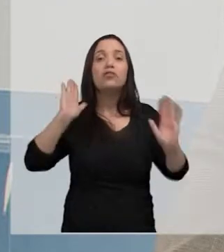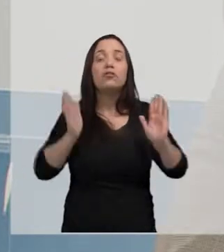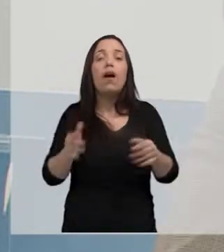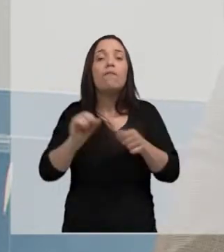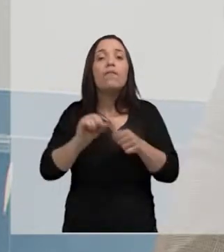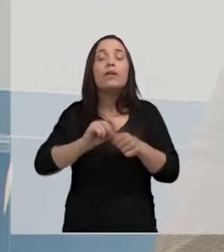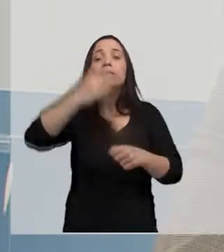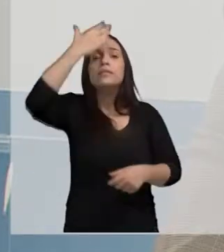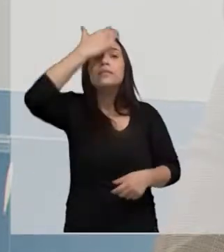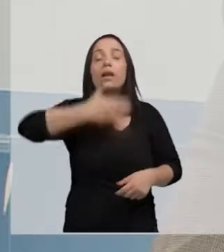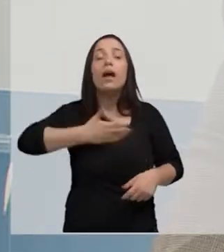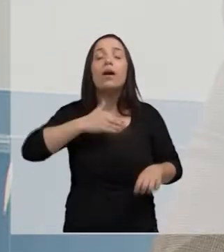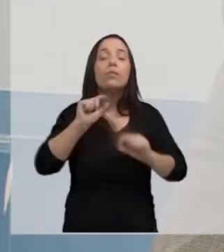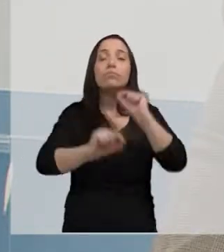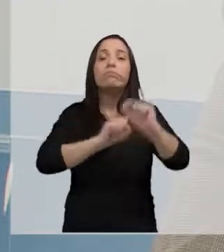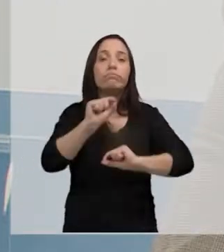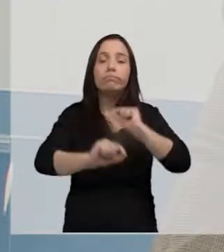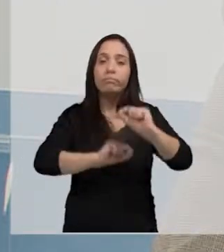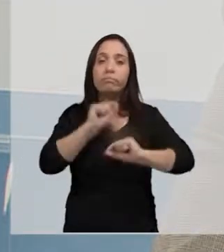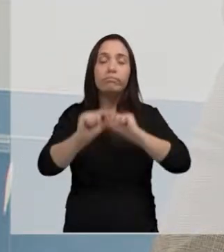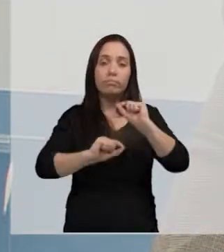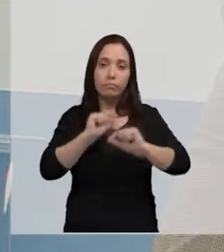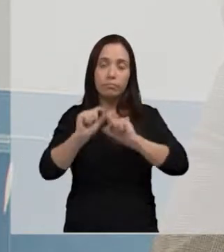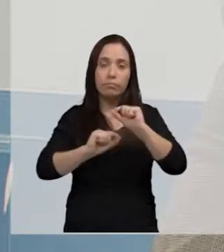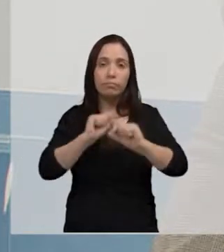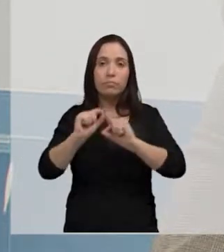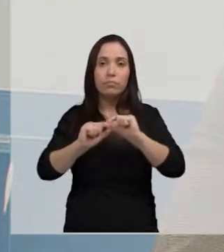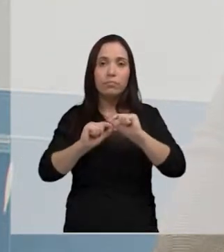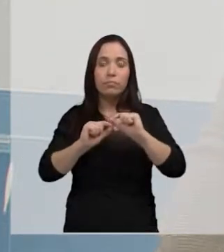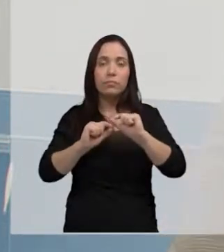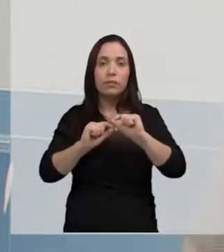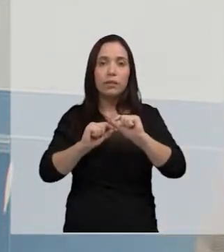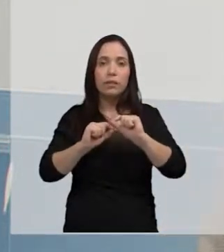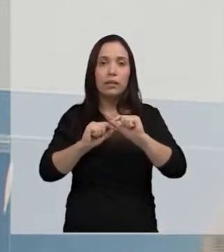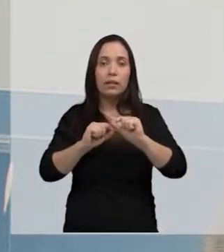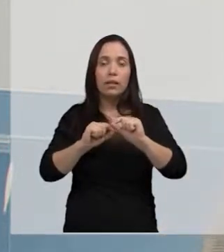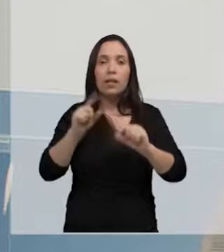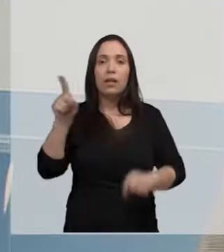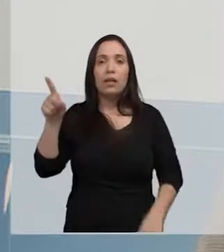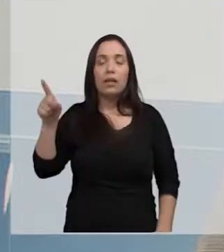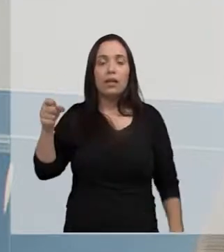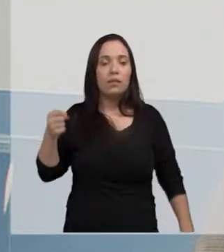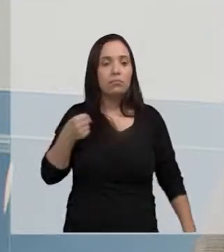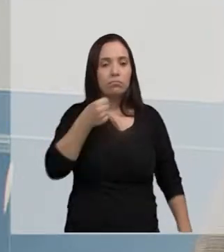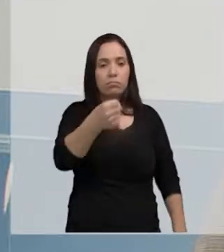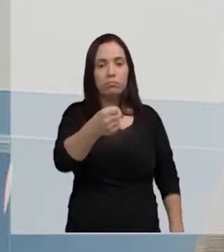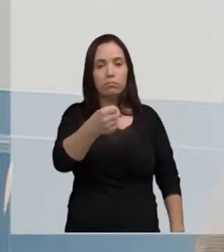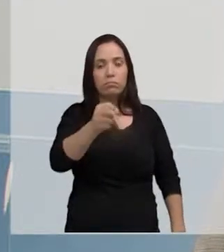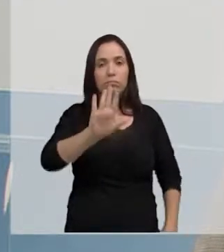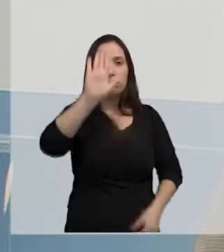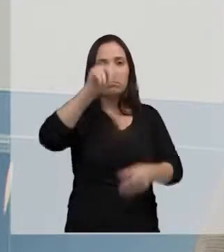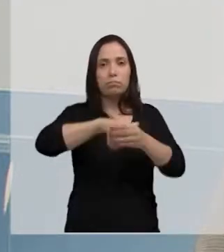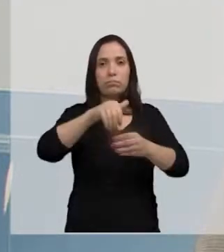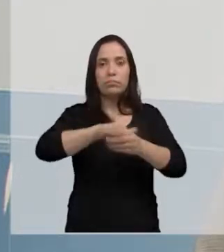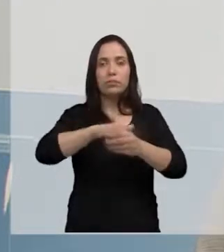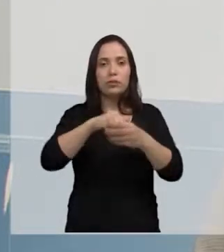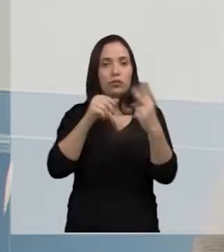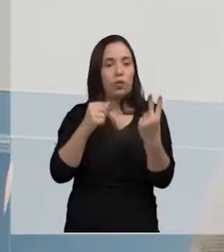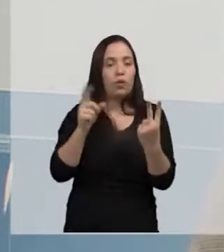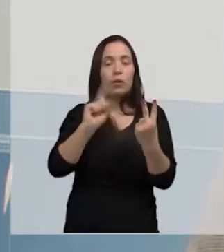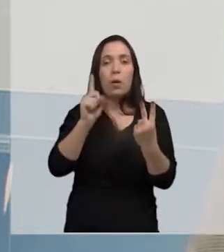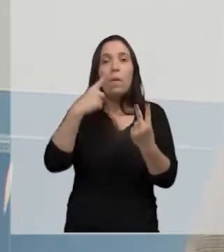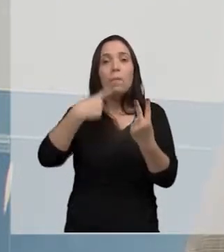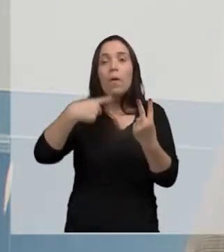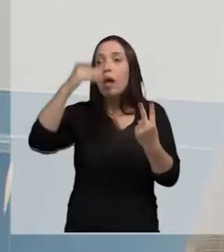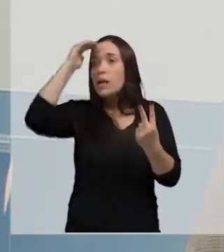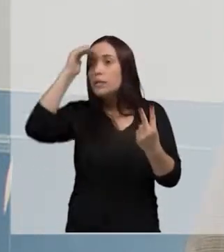muito séria, que foi não lançar o segundo candidato, em respeito à vontade do governador,